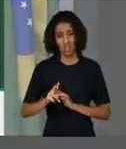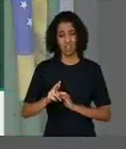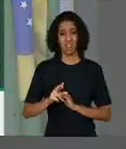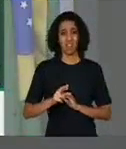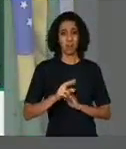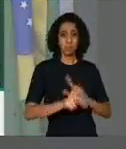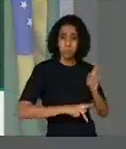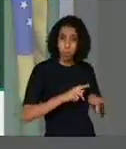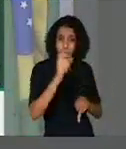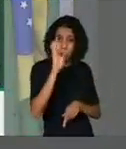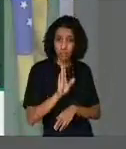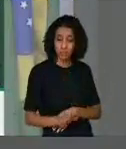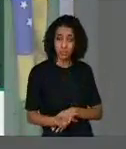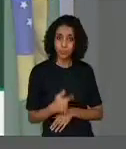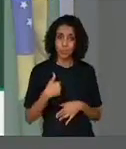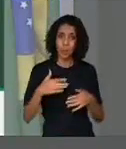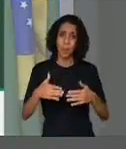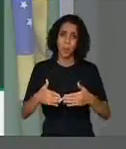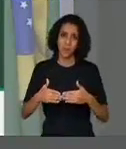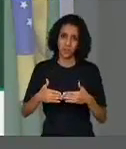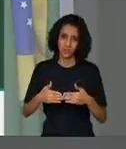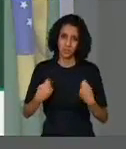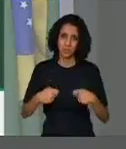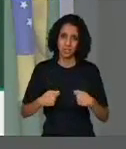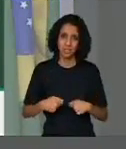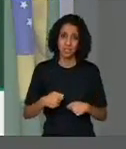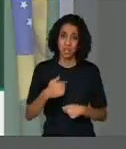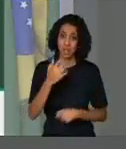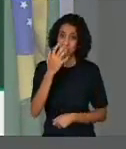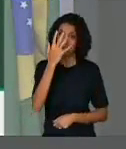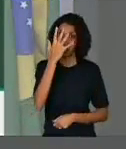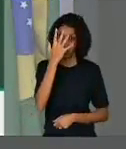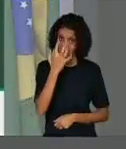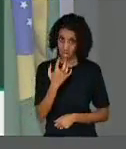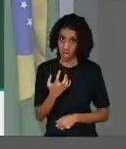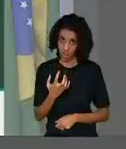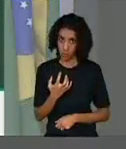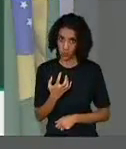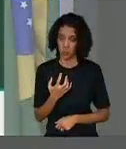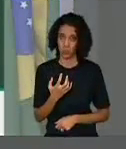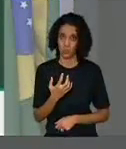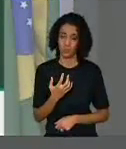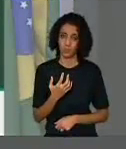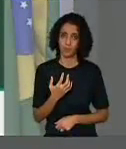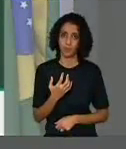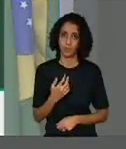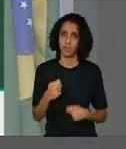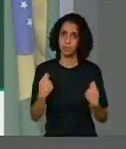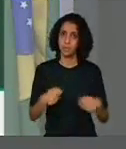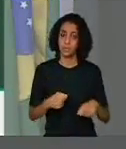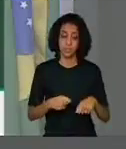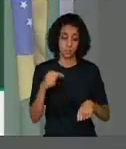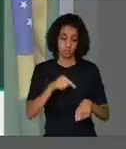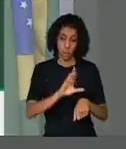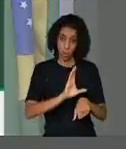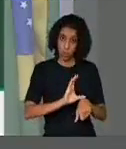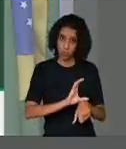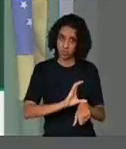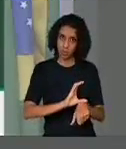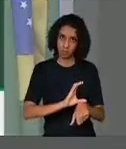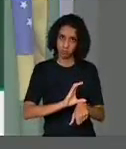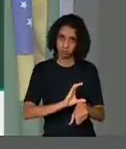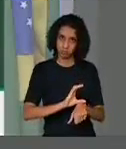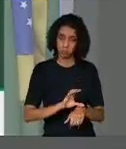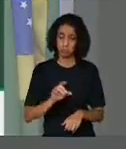Brasil, eu peço que tenha seriedade, que seja o que está na Constituição e que o que já